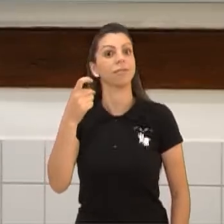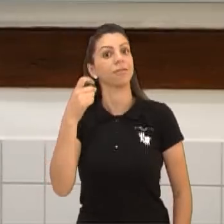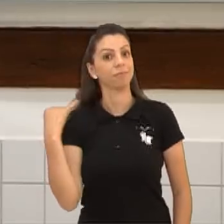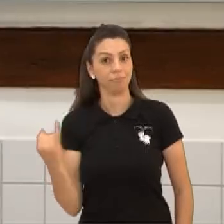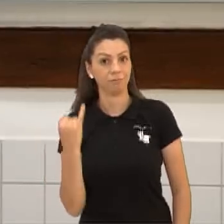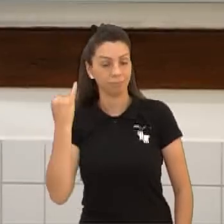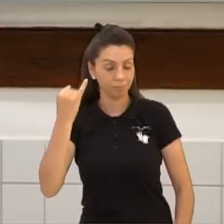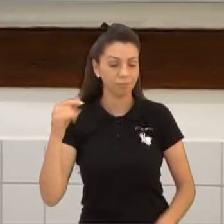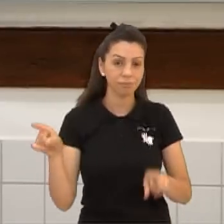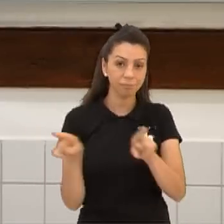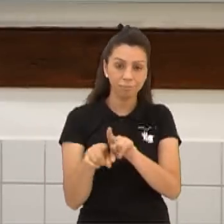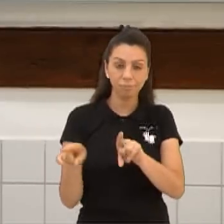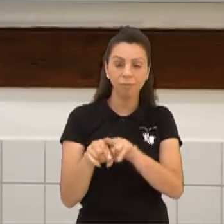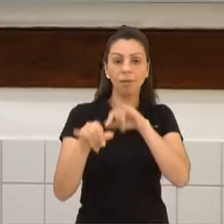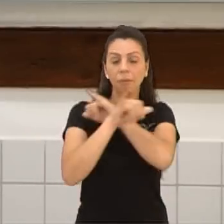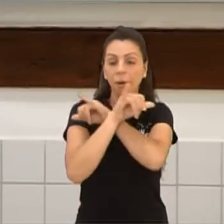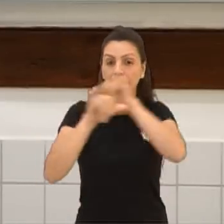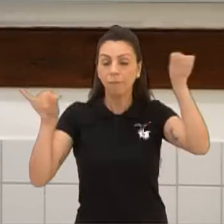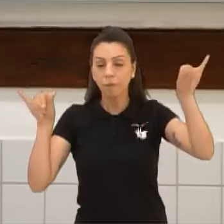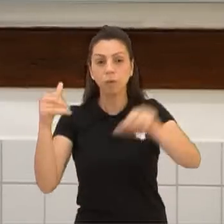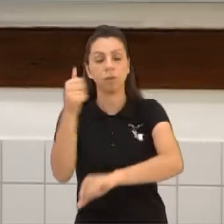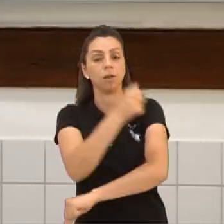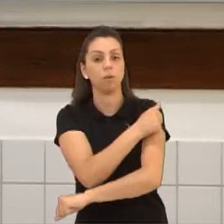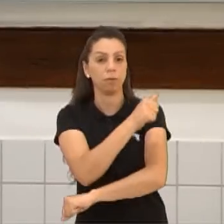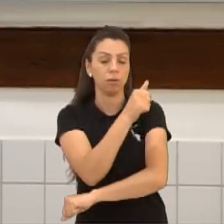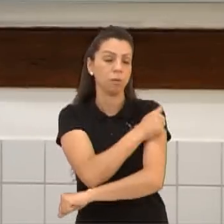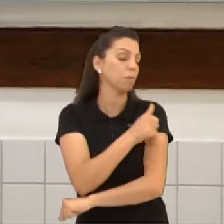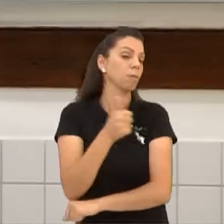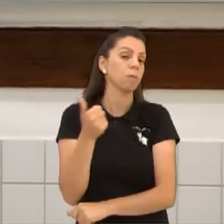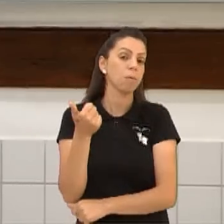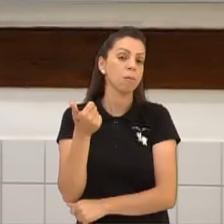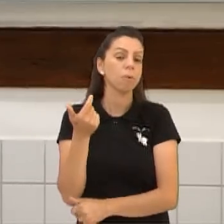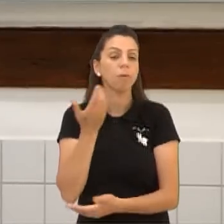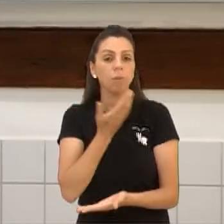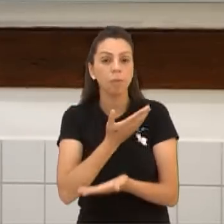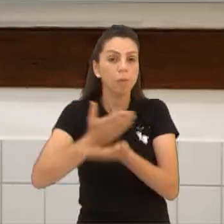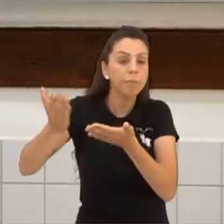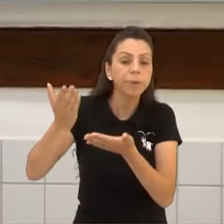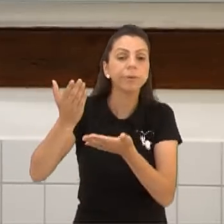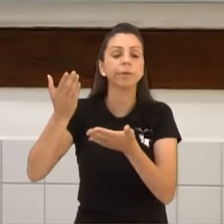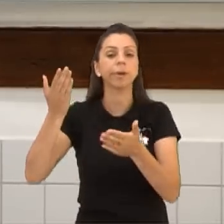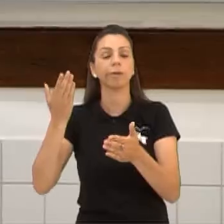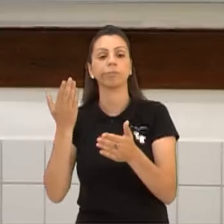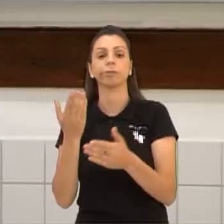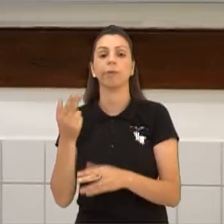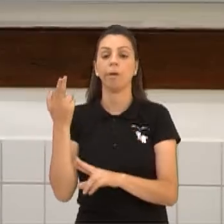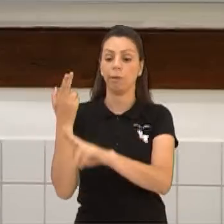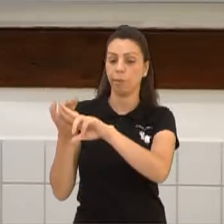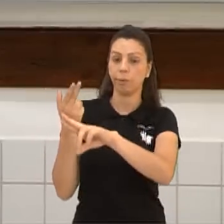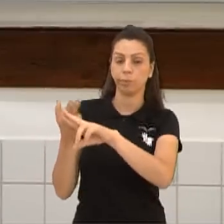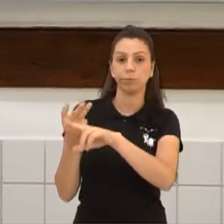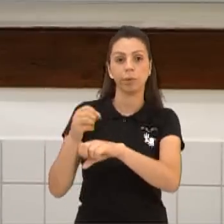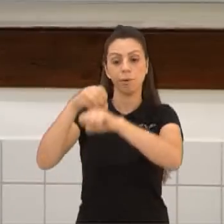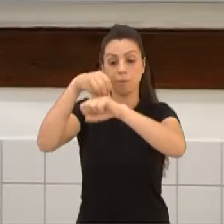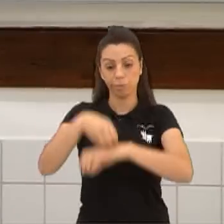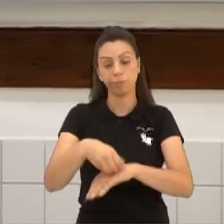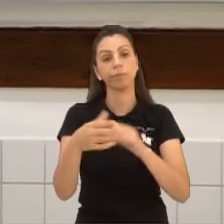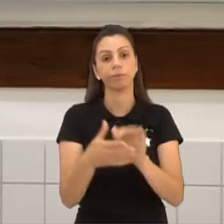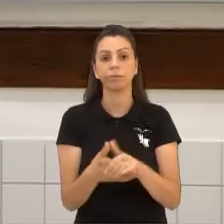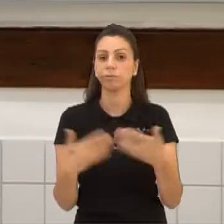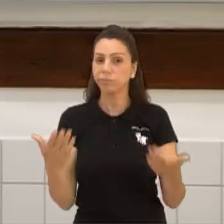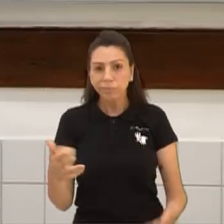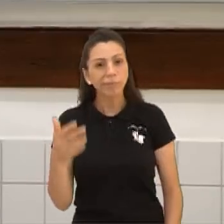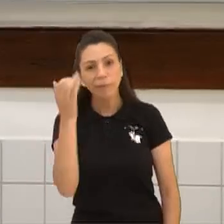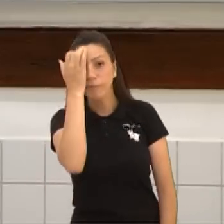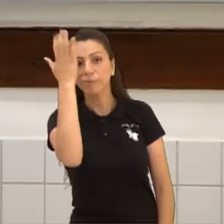deixo aqui um recado para todos os alunos que ainda não começaram a utilizar os aplicativos. Gente, é muito fácil.